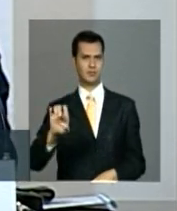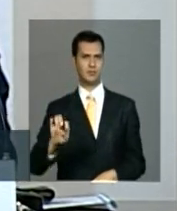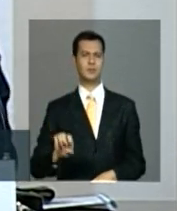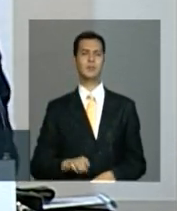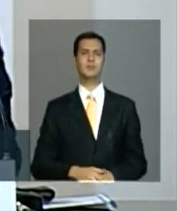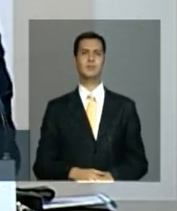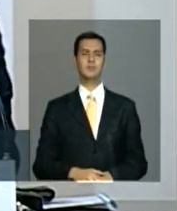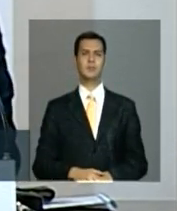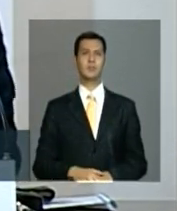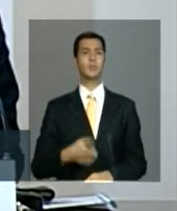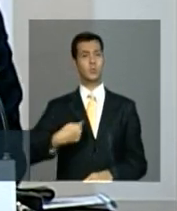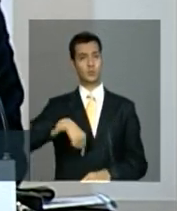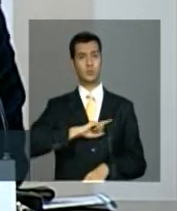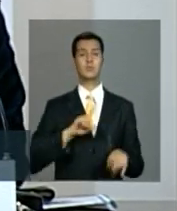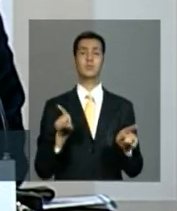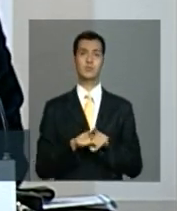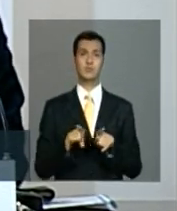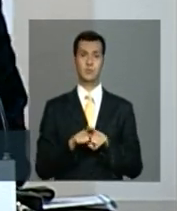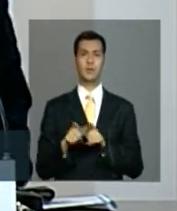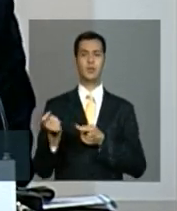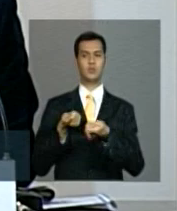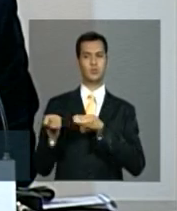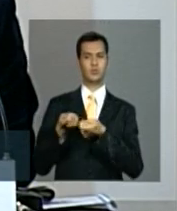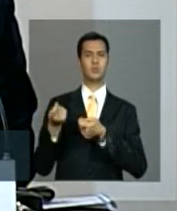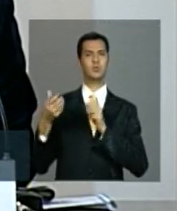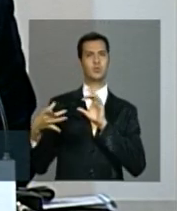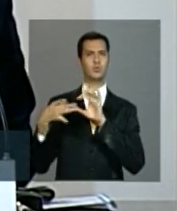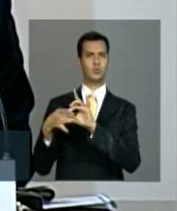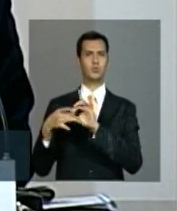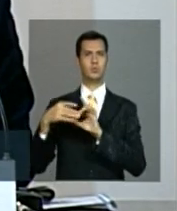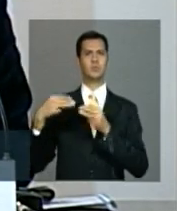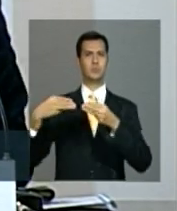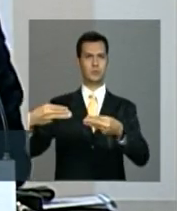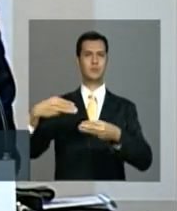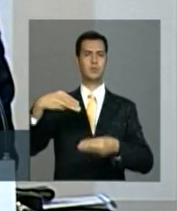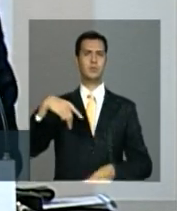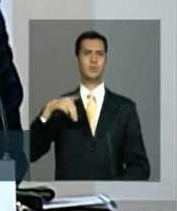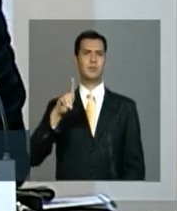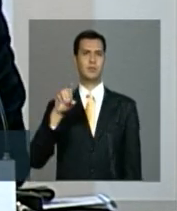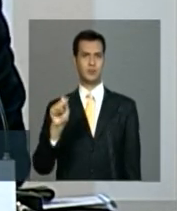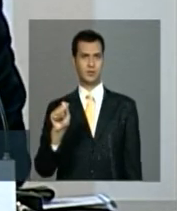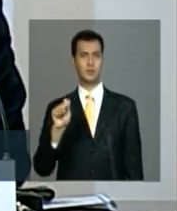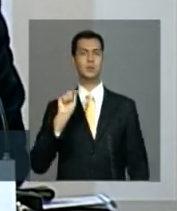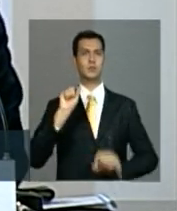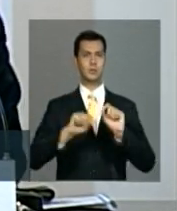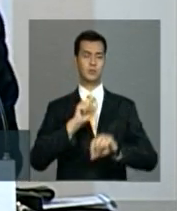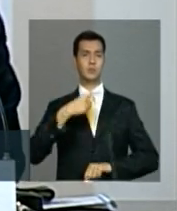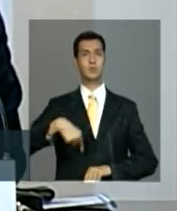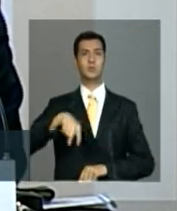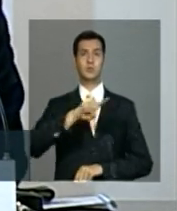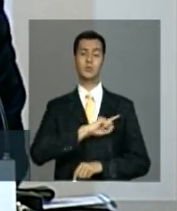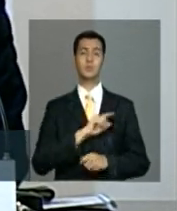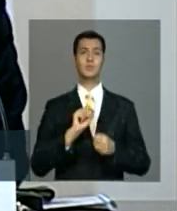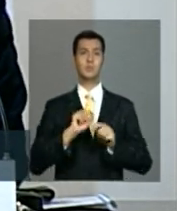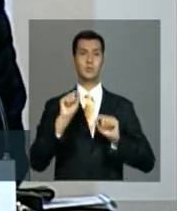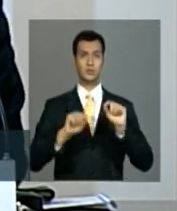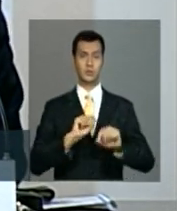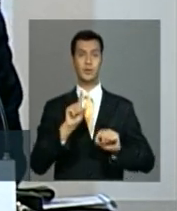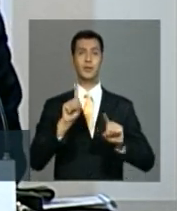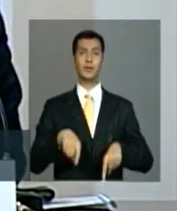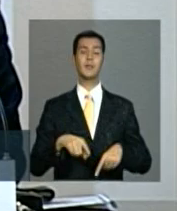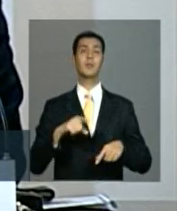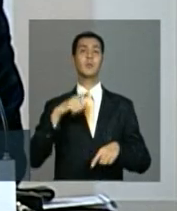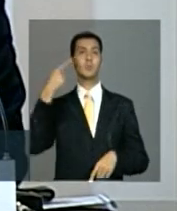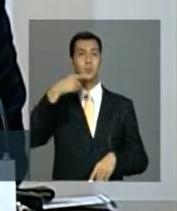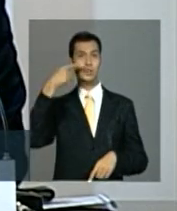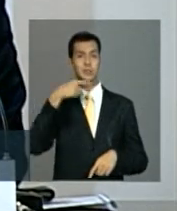em articulação com o ministério de Desenvolvimento Agrário é se valendo de um dos grandes instrumentos eh de política